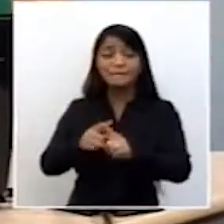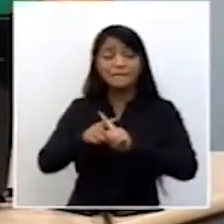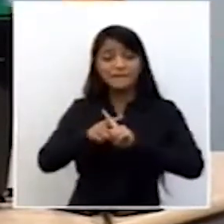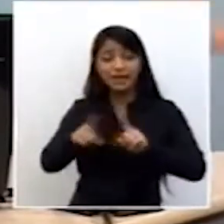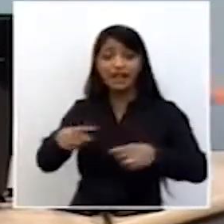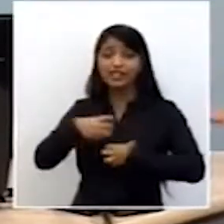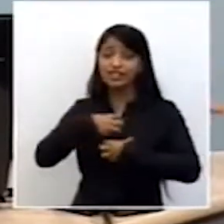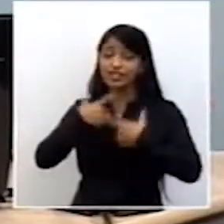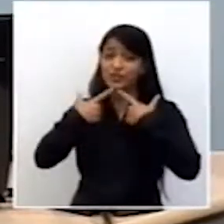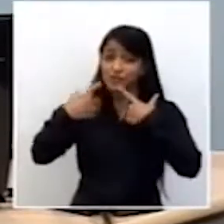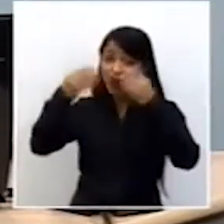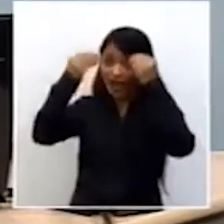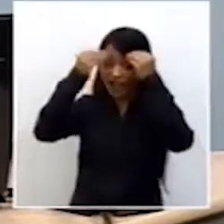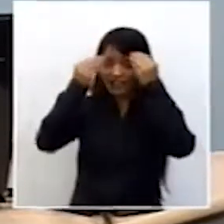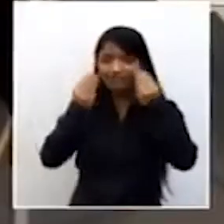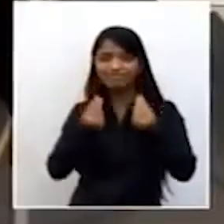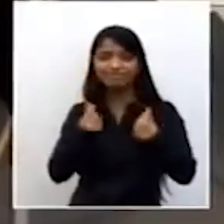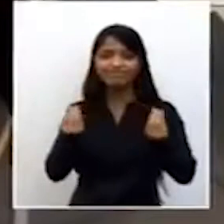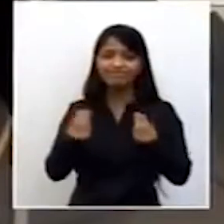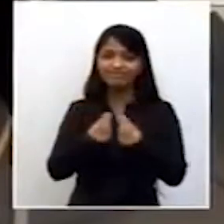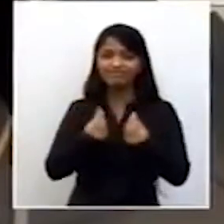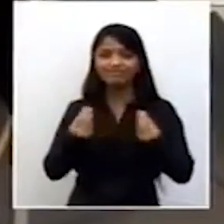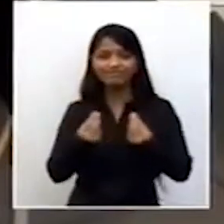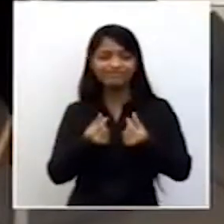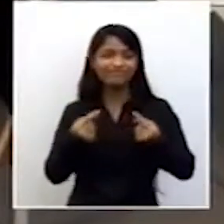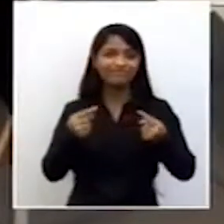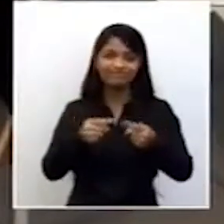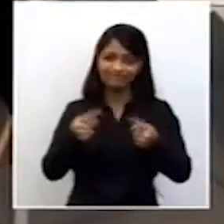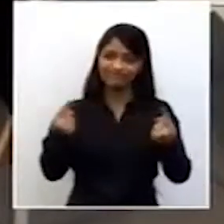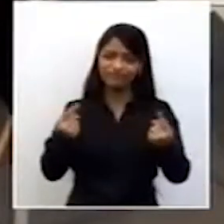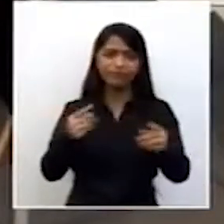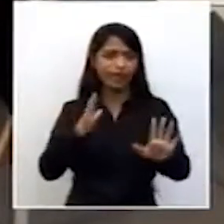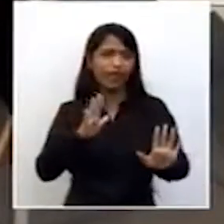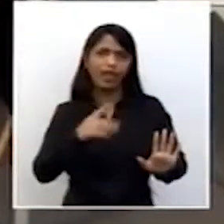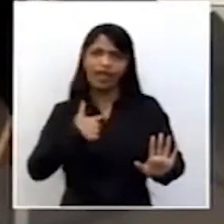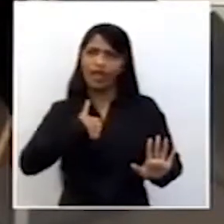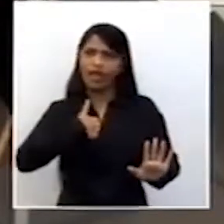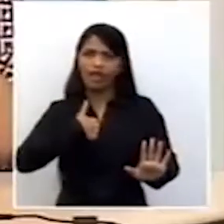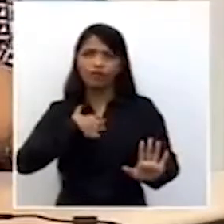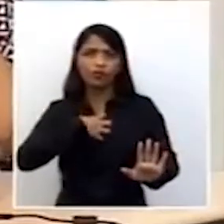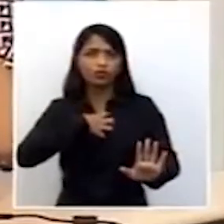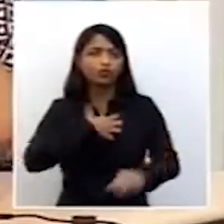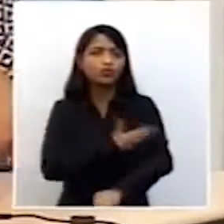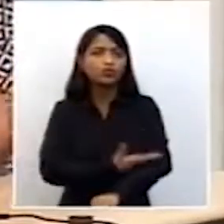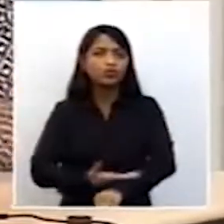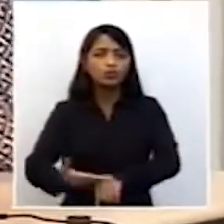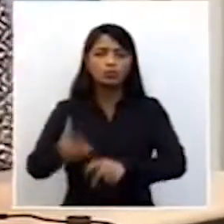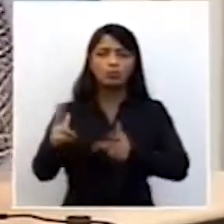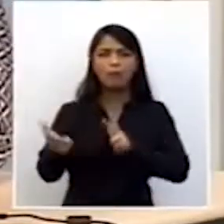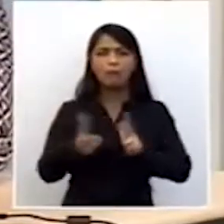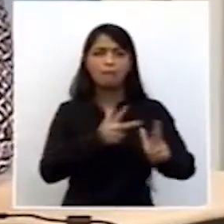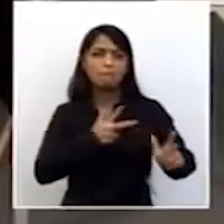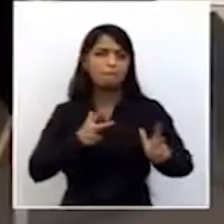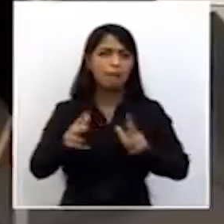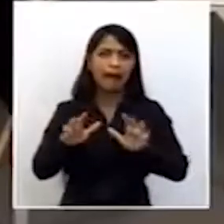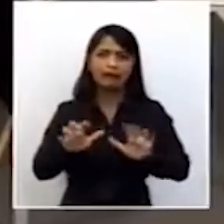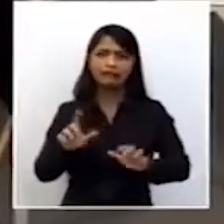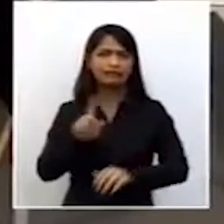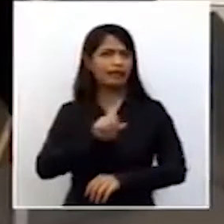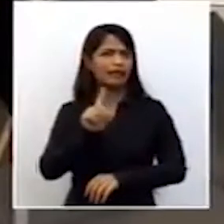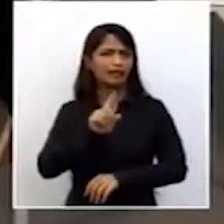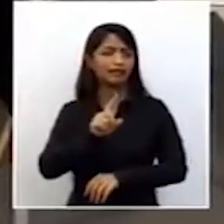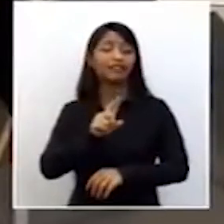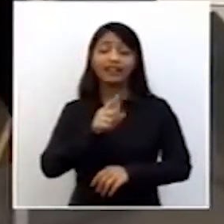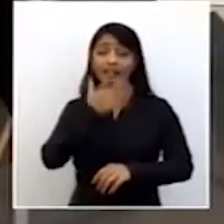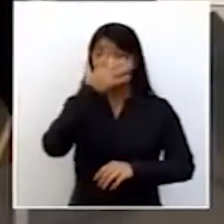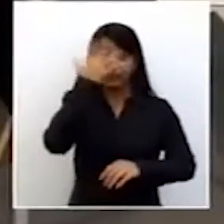foi a mais usual também. Não foi, nem é a minha. Na verdade, não é a minha. Eu posso fazer Isso é importante. Alguém colocou aqui, não é a